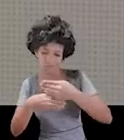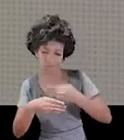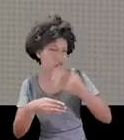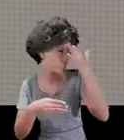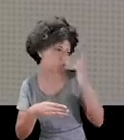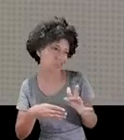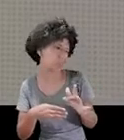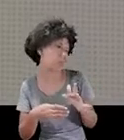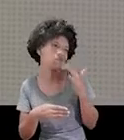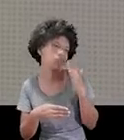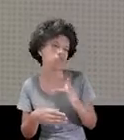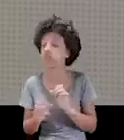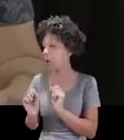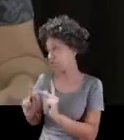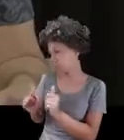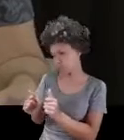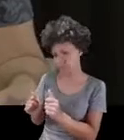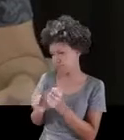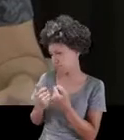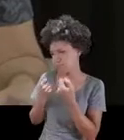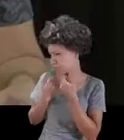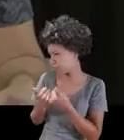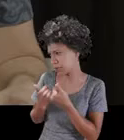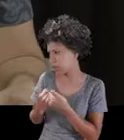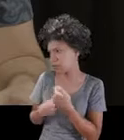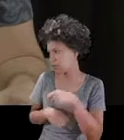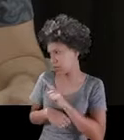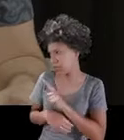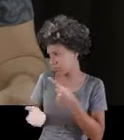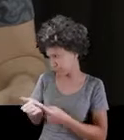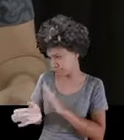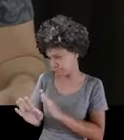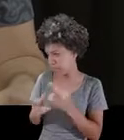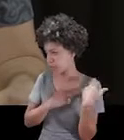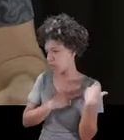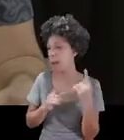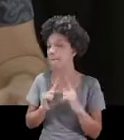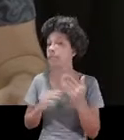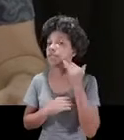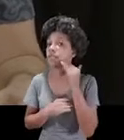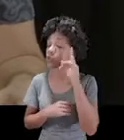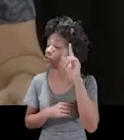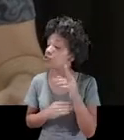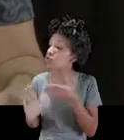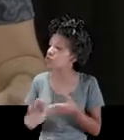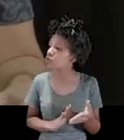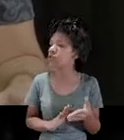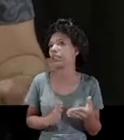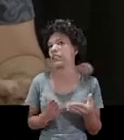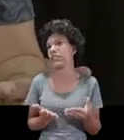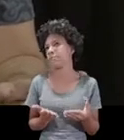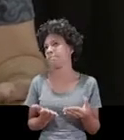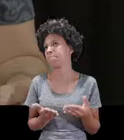umas lacunas sei lá eu não tenho certeza Então tudo bem tudo bem Não precisa se comprometer nisso é o que entendeu Aí sim dia a